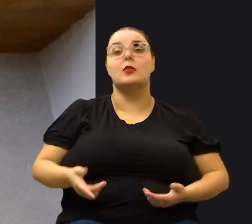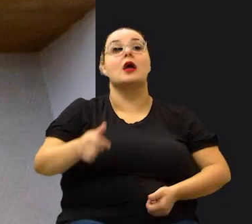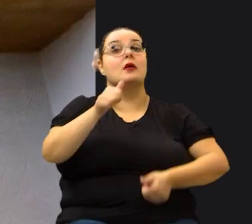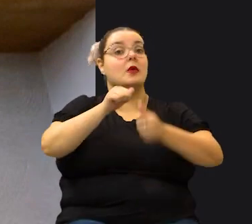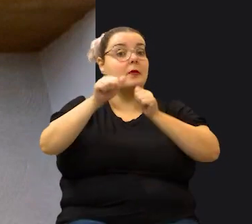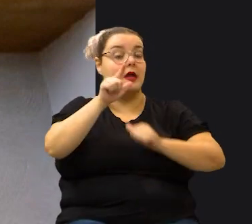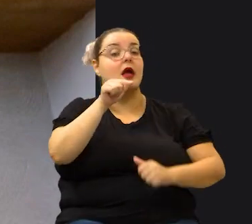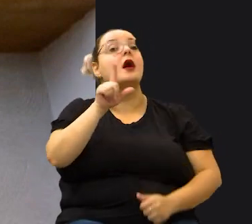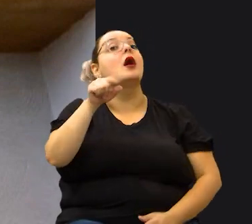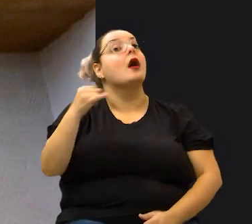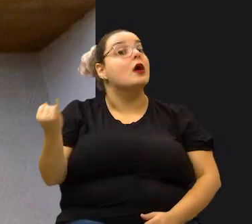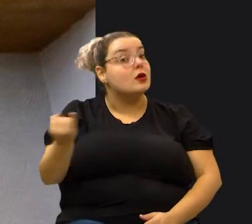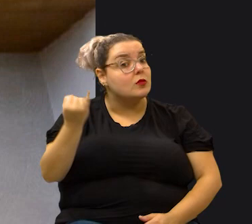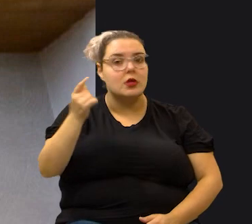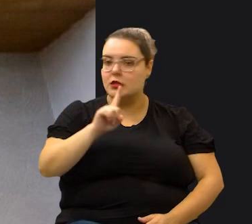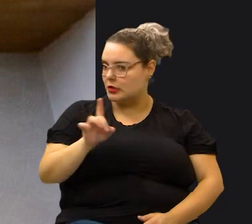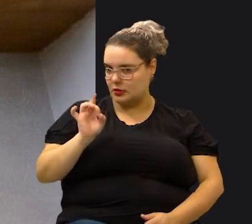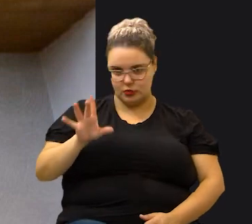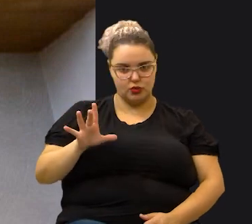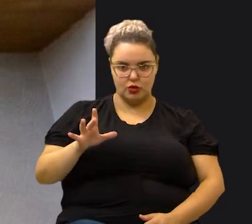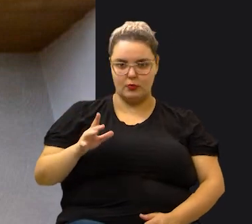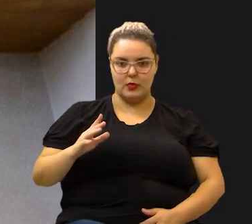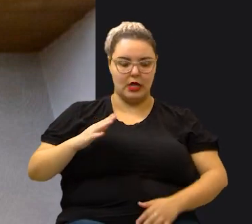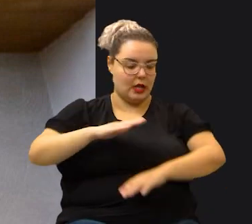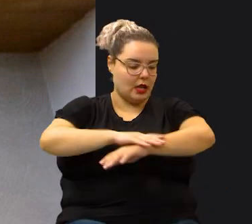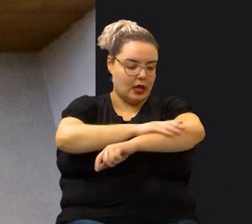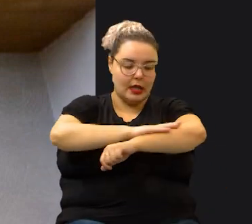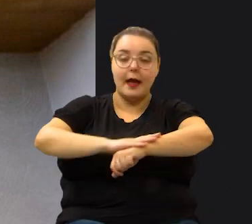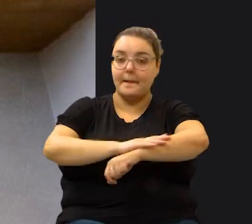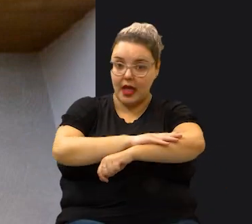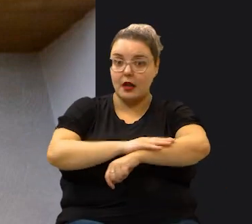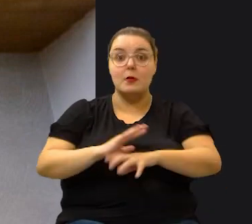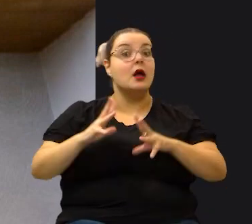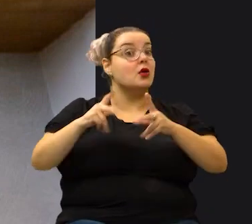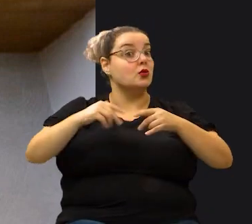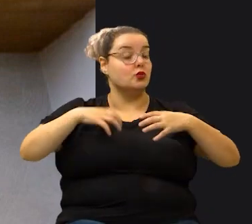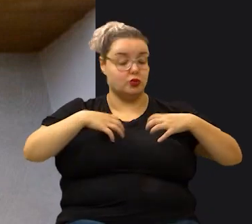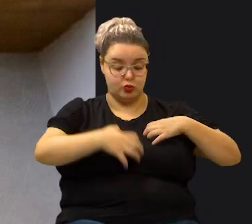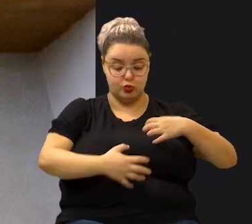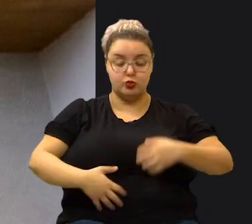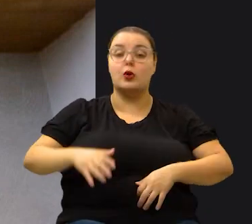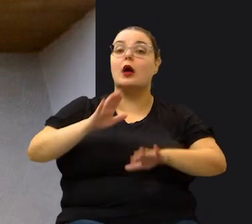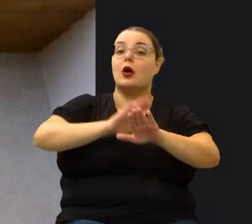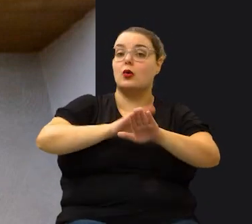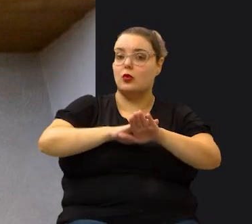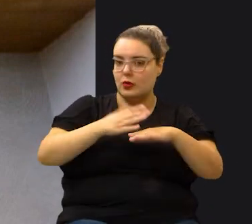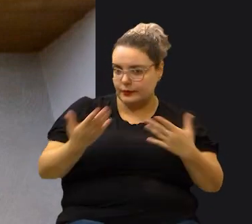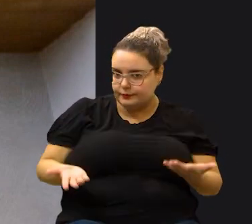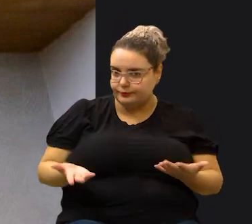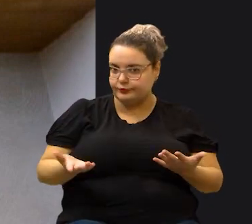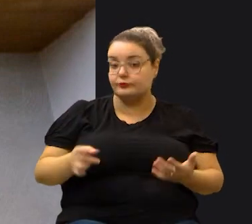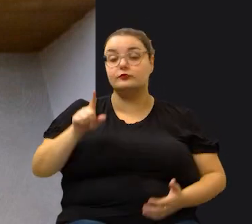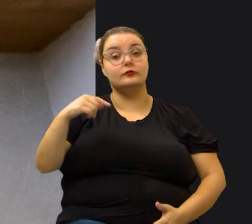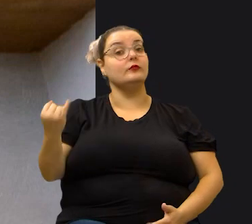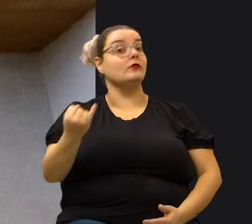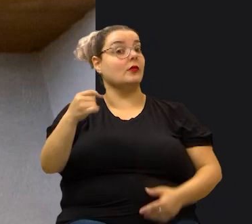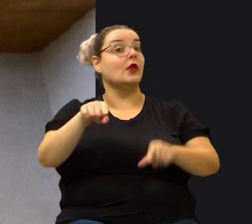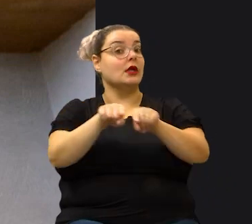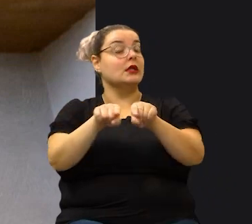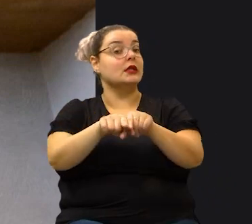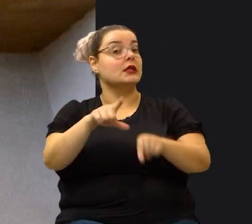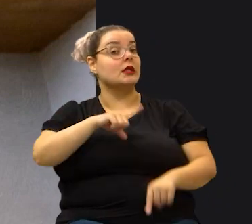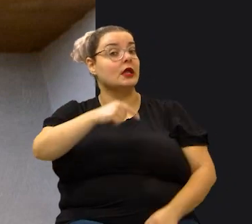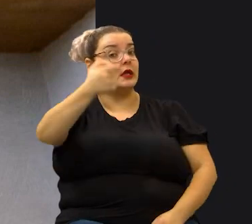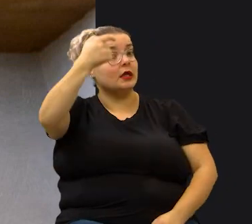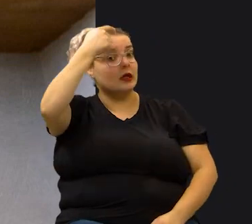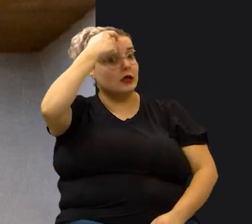hidratação adequada é super importante, não só para manter a hidratação da pele, mas todas as funções do organismo. E é importante também a